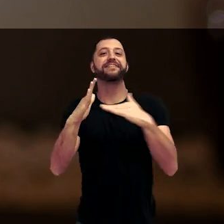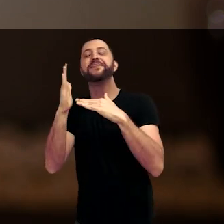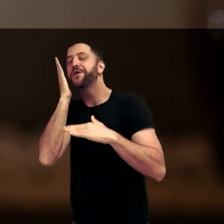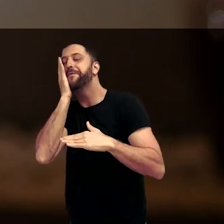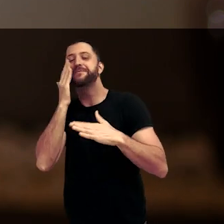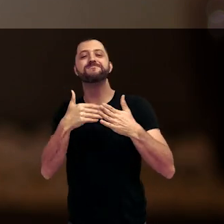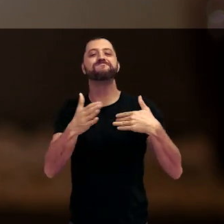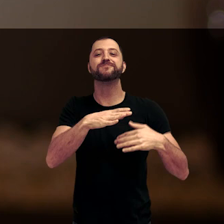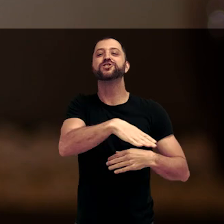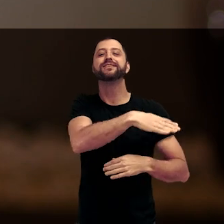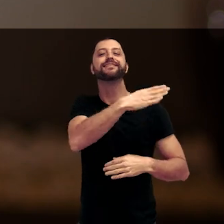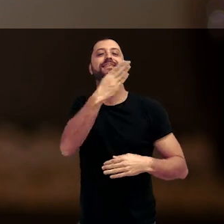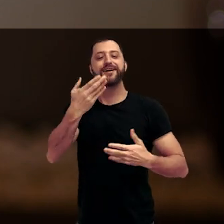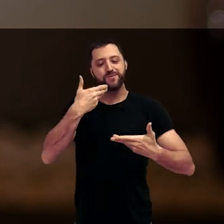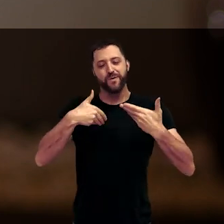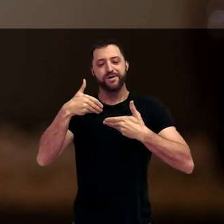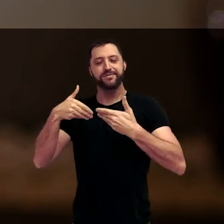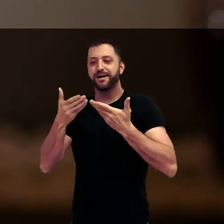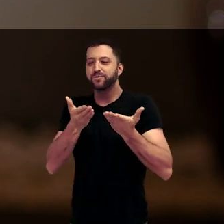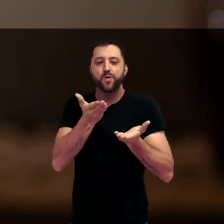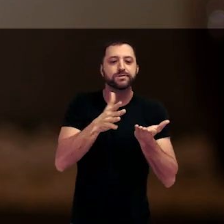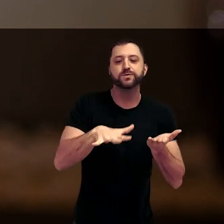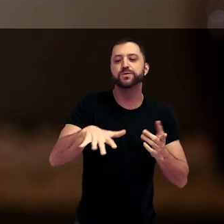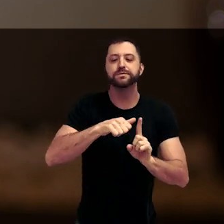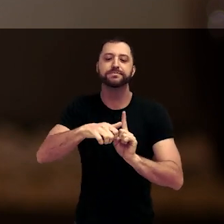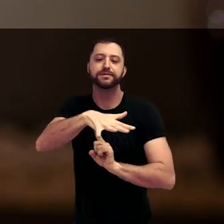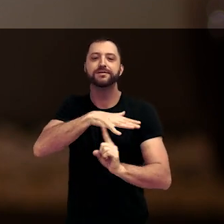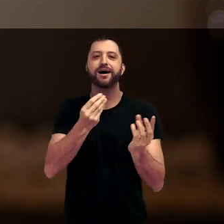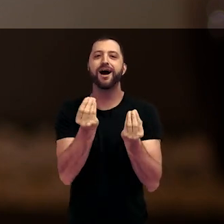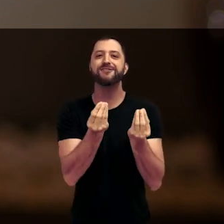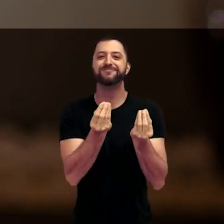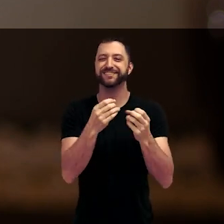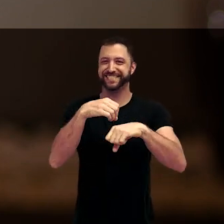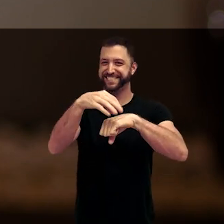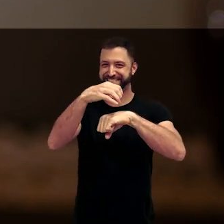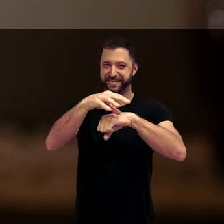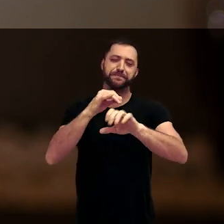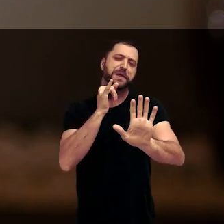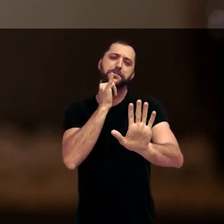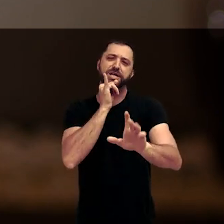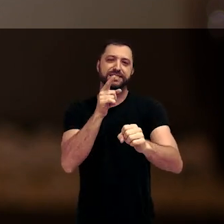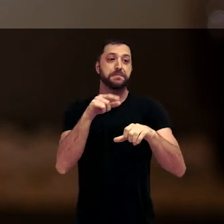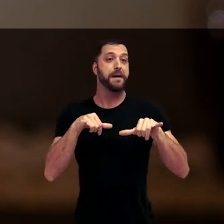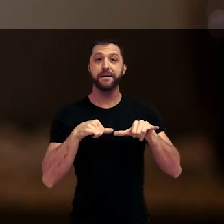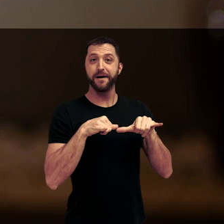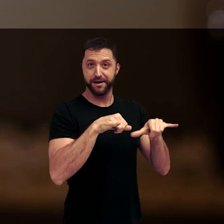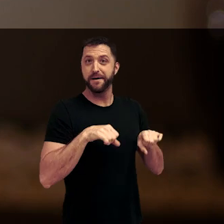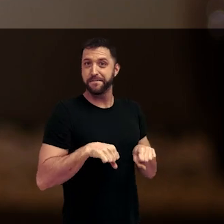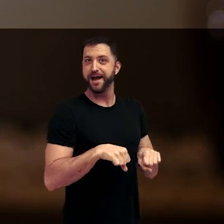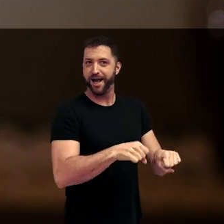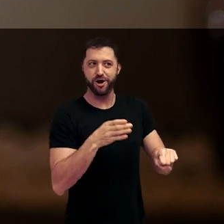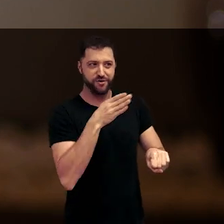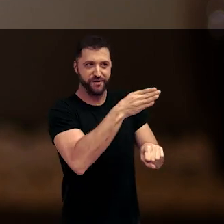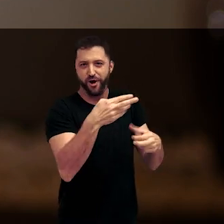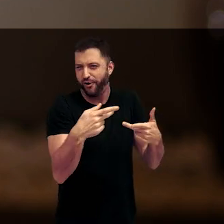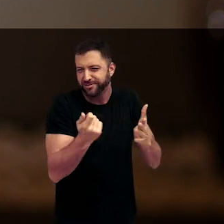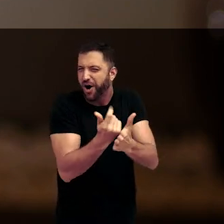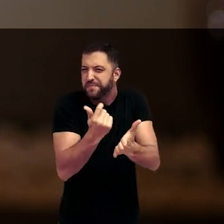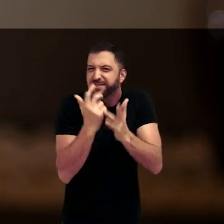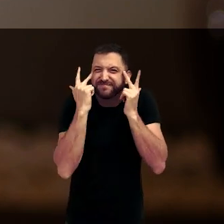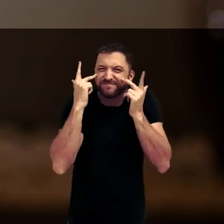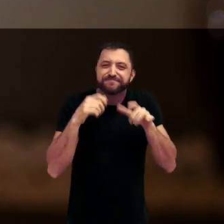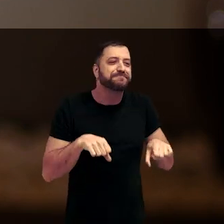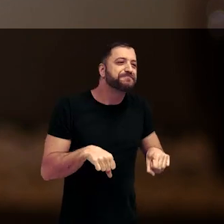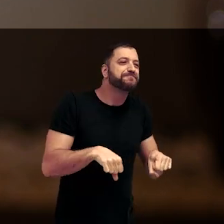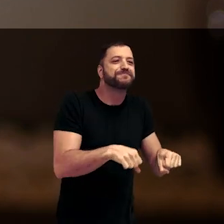desde a hora que a gente acorda até a hora que a gente vai dormir. Sabe quando você vai lá no supermercado e tem muitas coisas que você